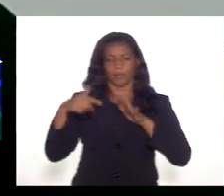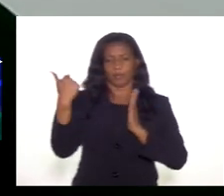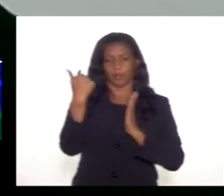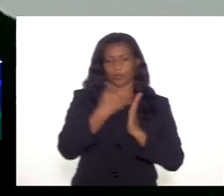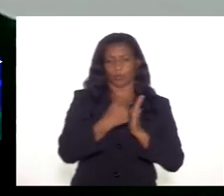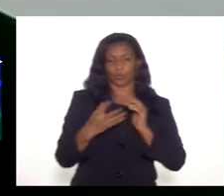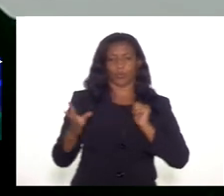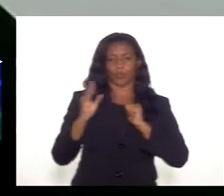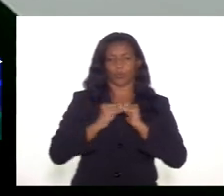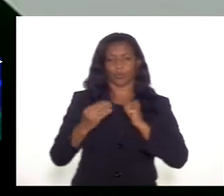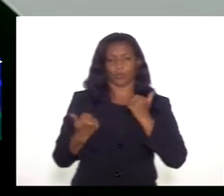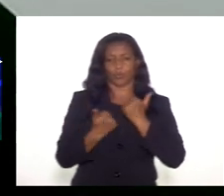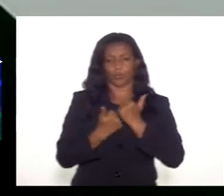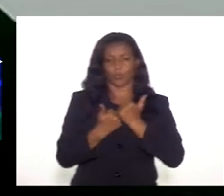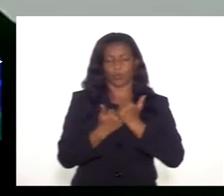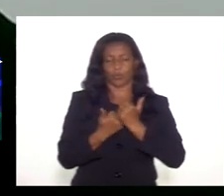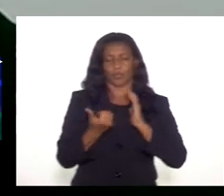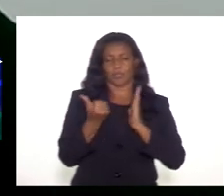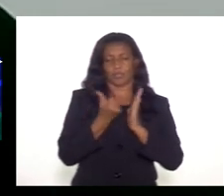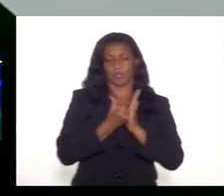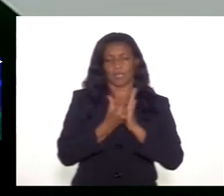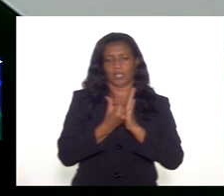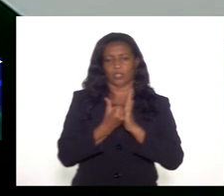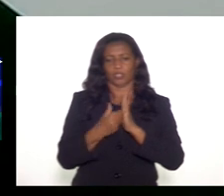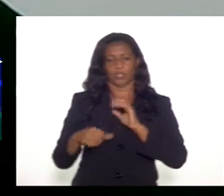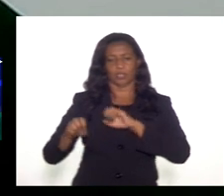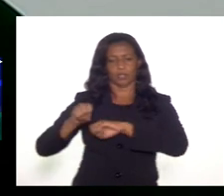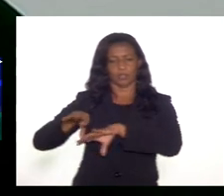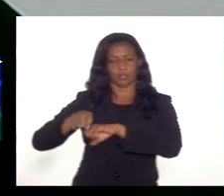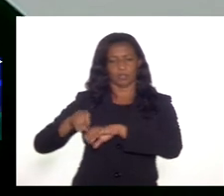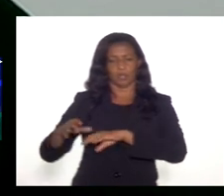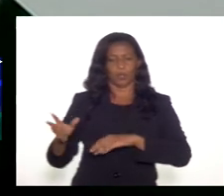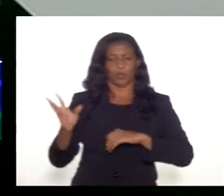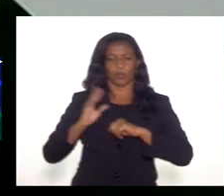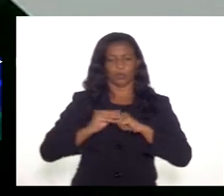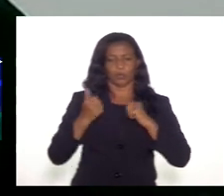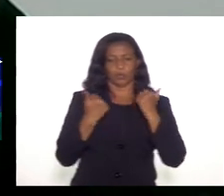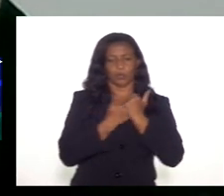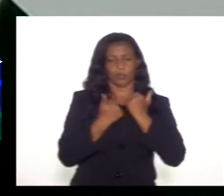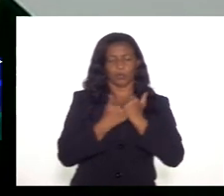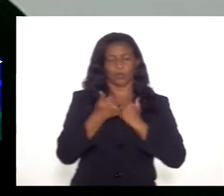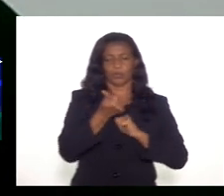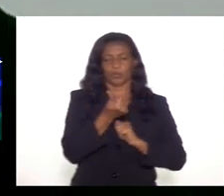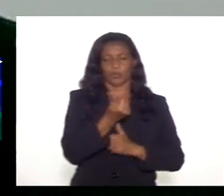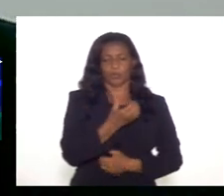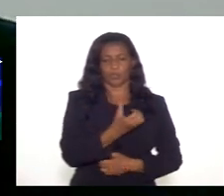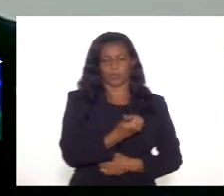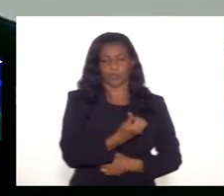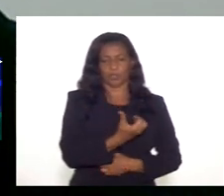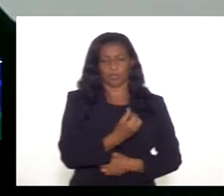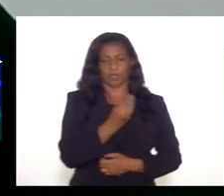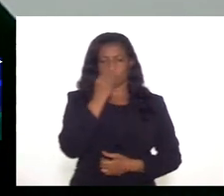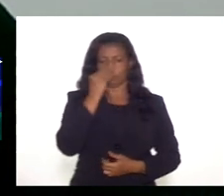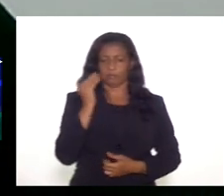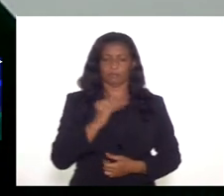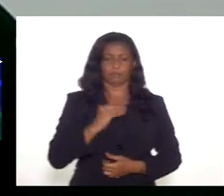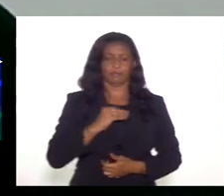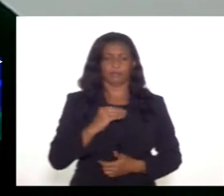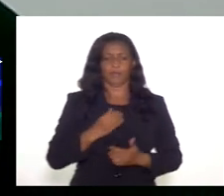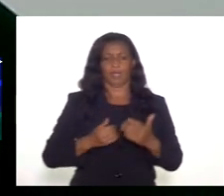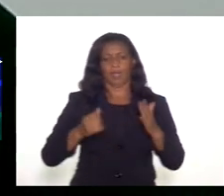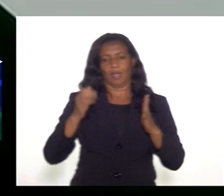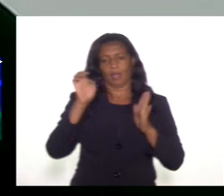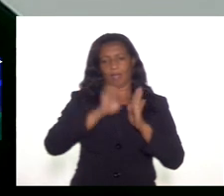subemenda a emenda 6 da comissão de educação, favorável com subemenda a emenda 16, pela prejudicabilidade da emenda